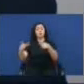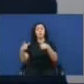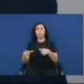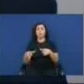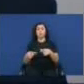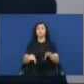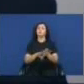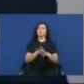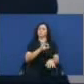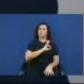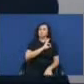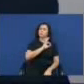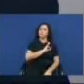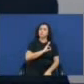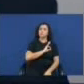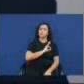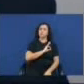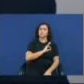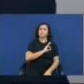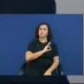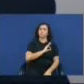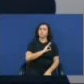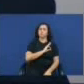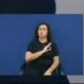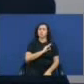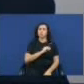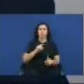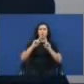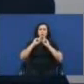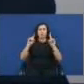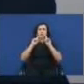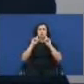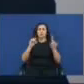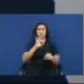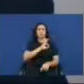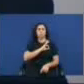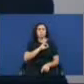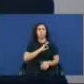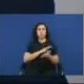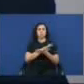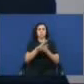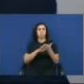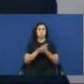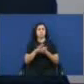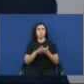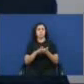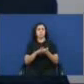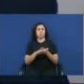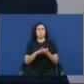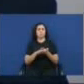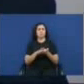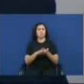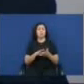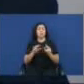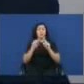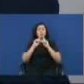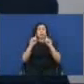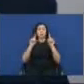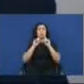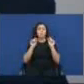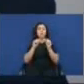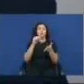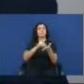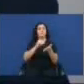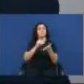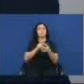que ficar, e a polícia militar. Nenhuma reclamação contra os policiais militares, nem mesmo a da guarda. Reclamação é que falta segurança